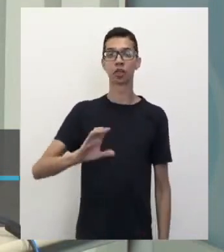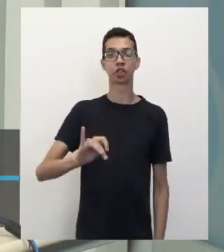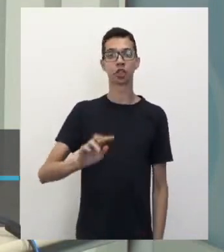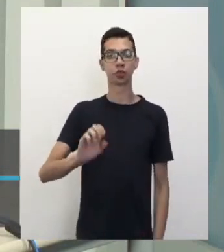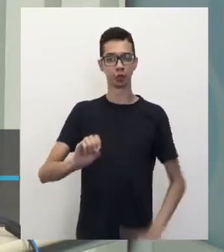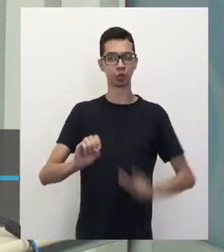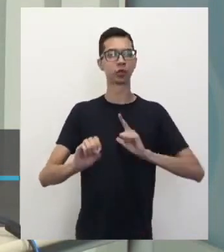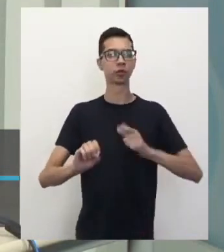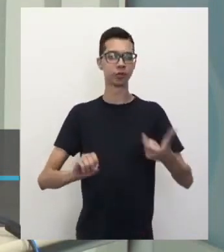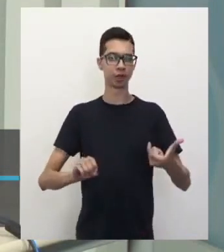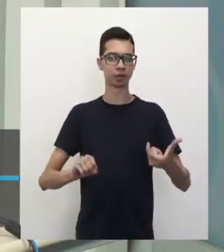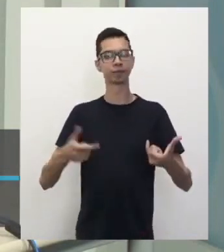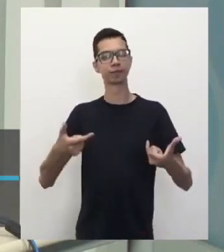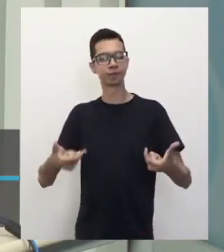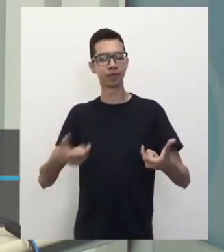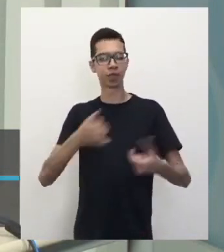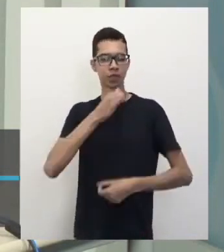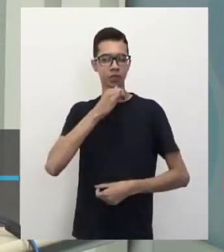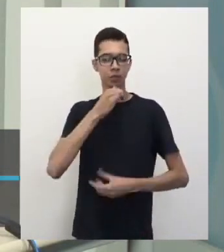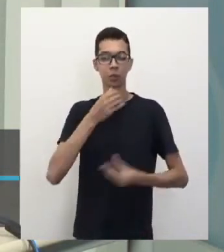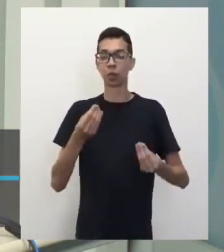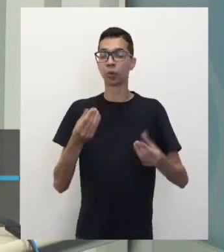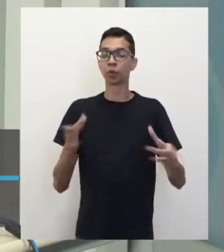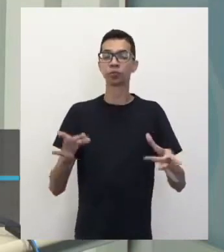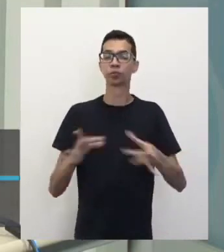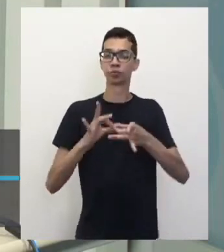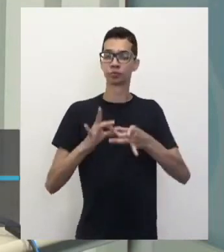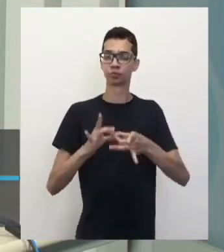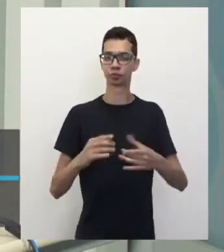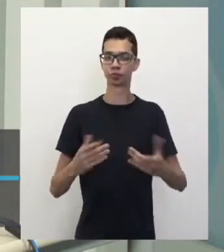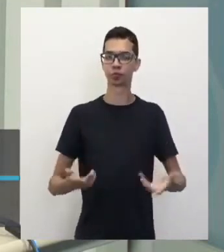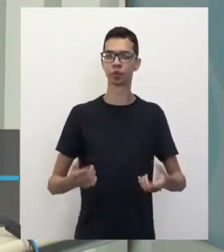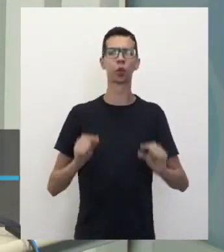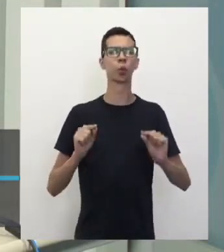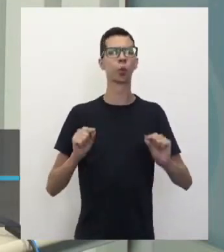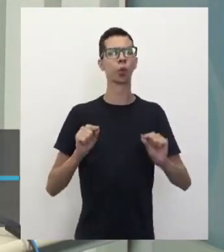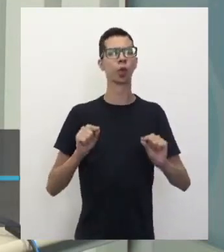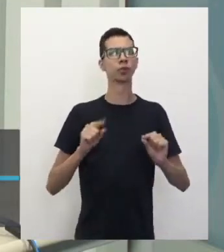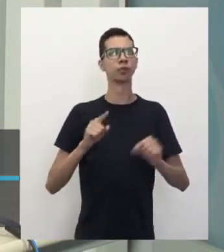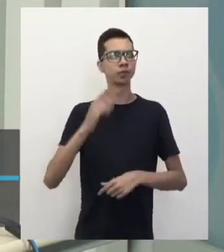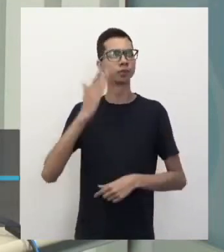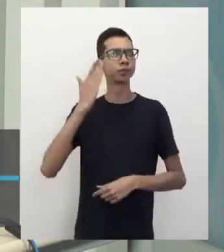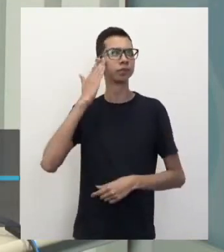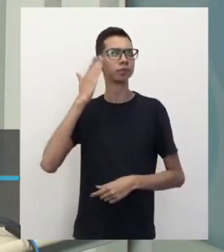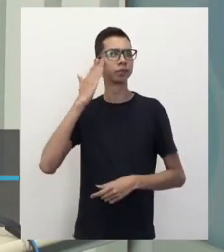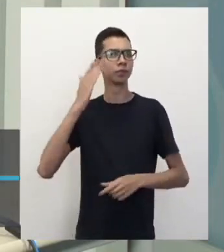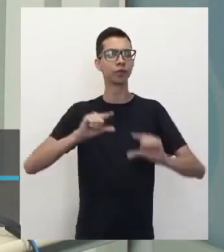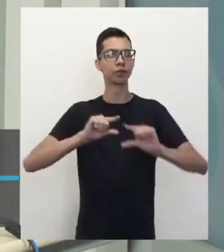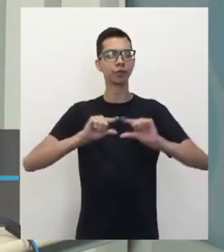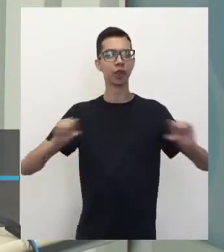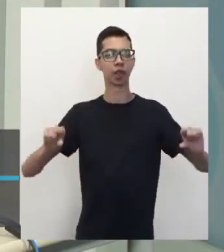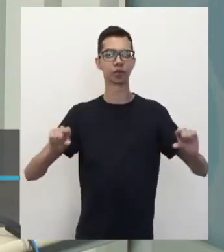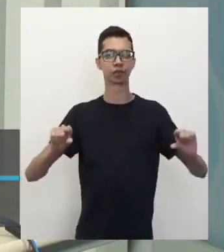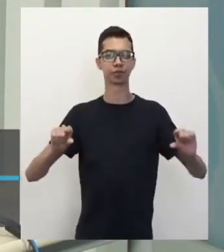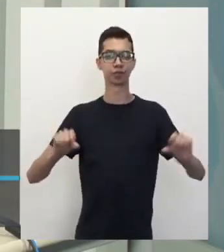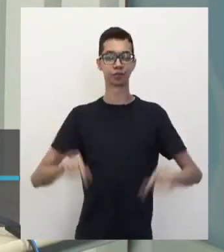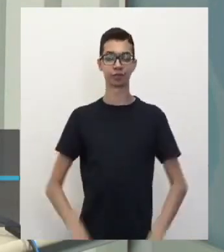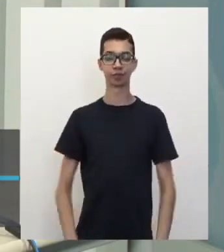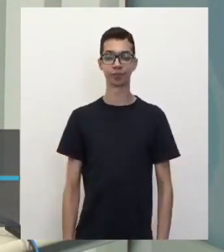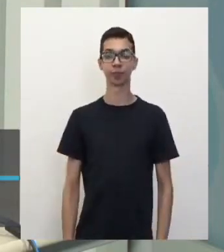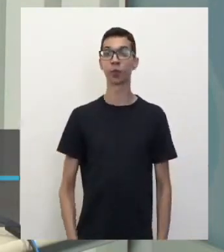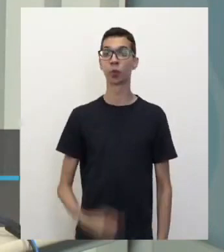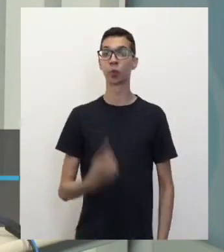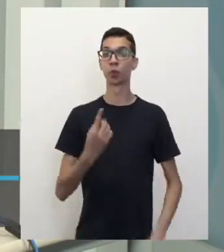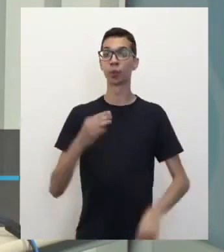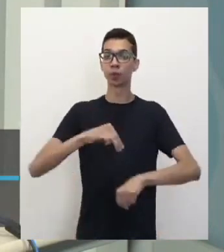acordo com a palavra que está aí, a conjunção, qual seria a sequência lógica para essa frase aí? Então, para a frase. Então, vou dar aí 1 minuto para